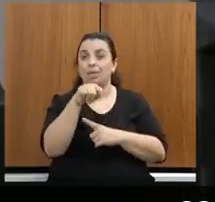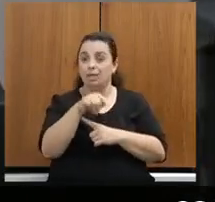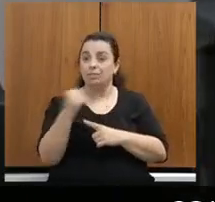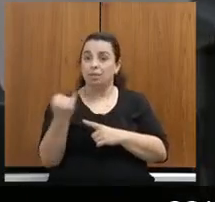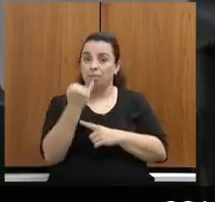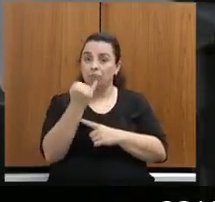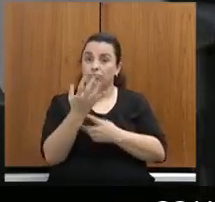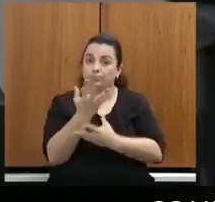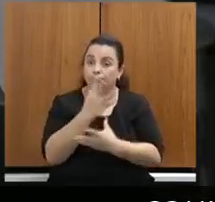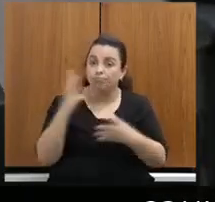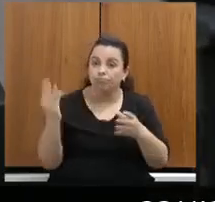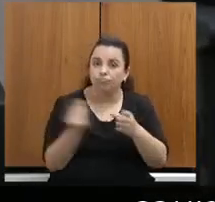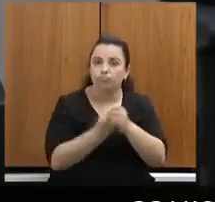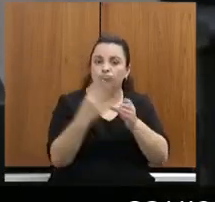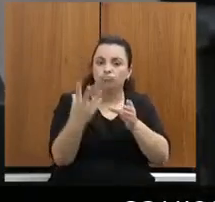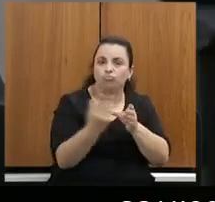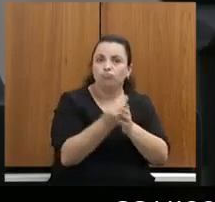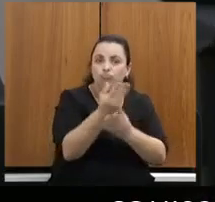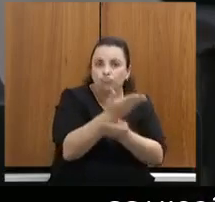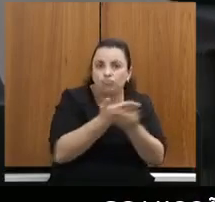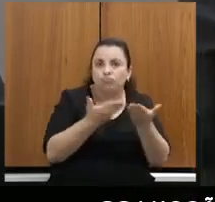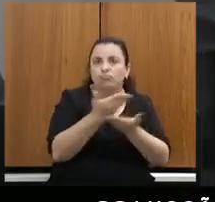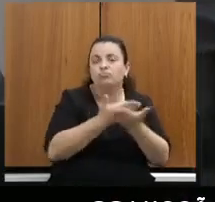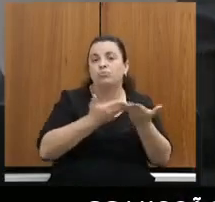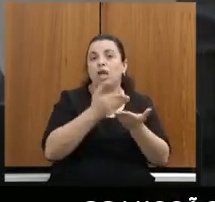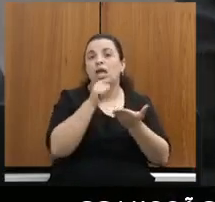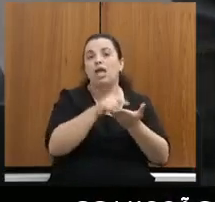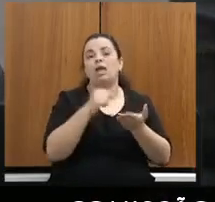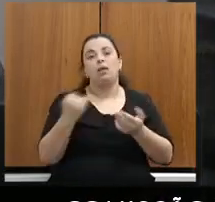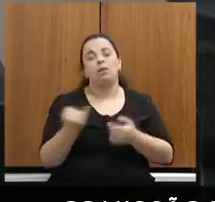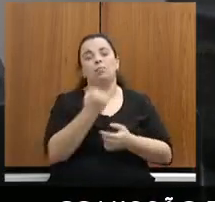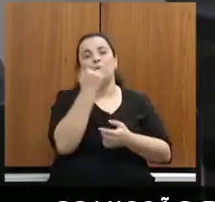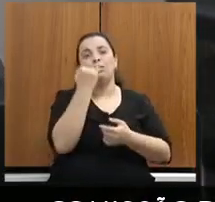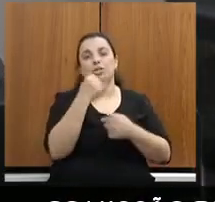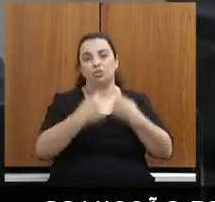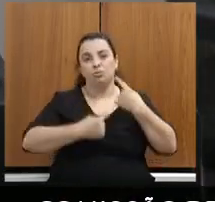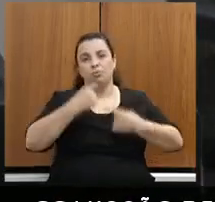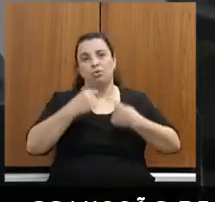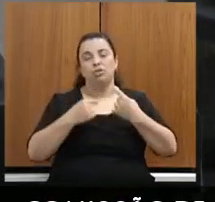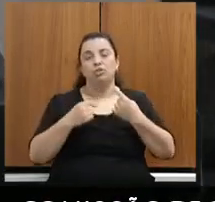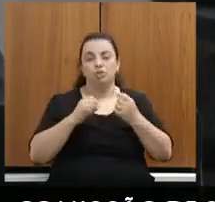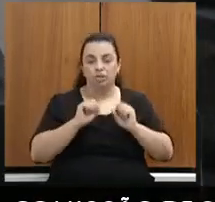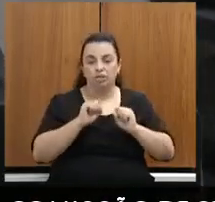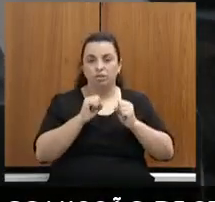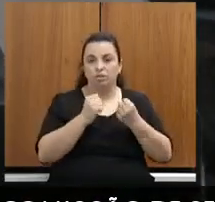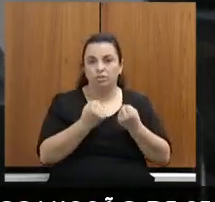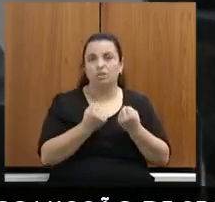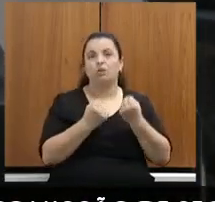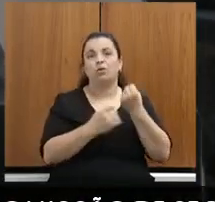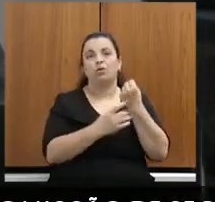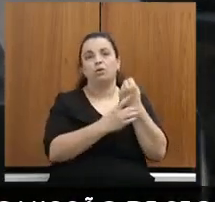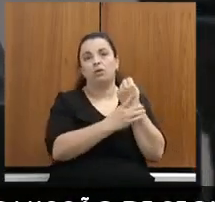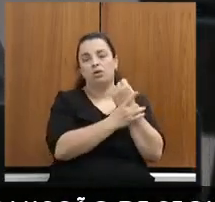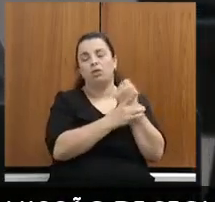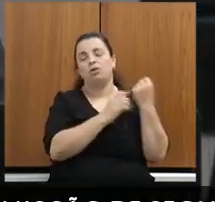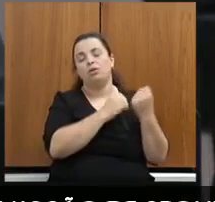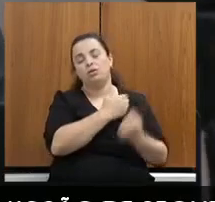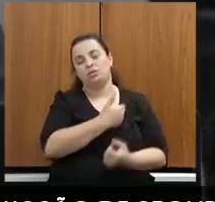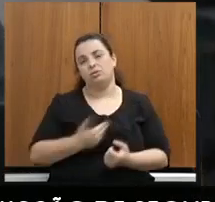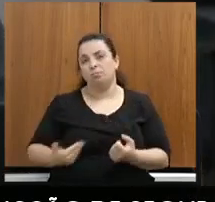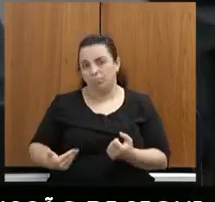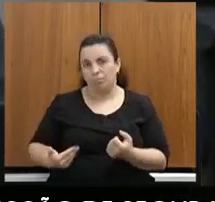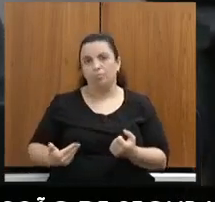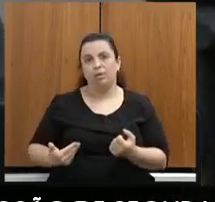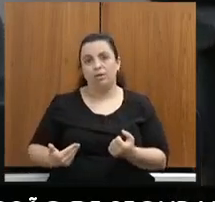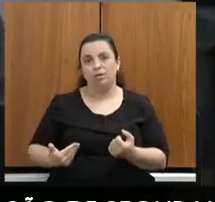do serviço de segurança pública na política de segurança pública prestada para a população